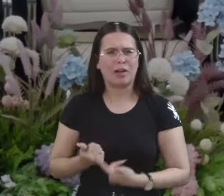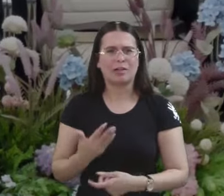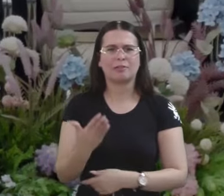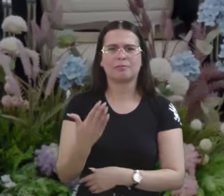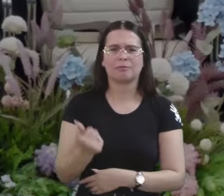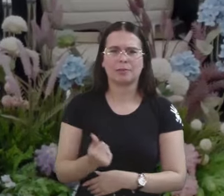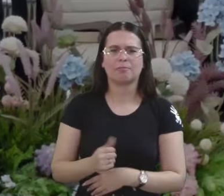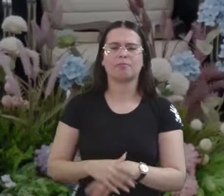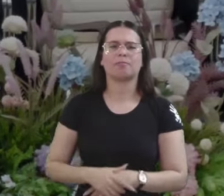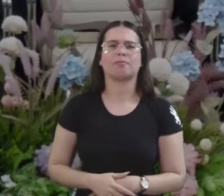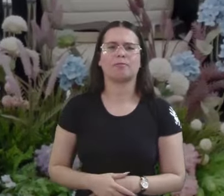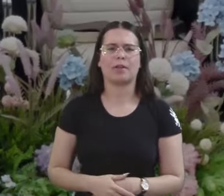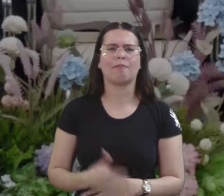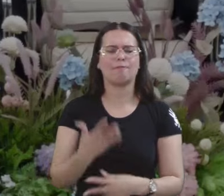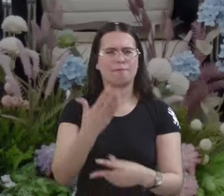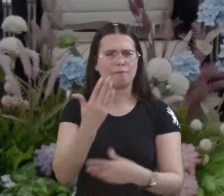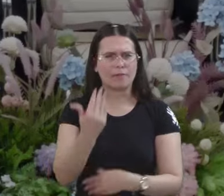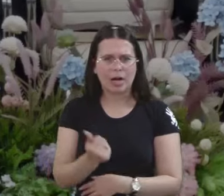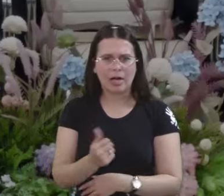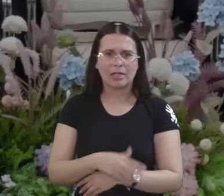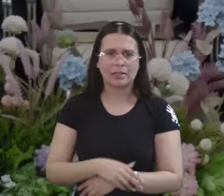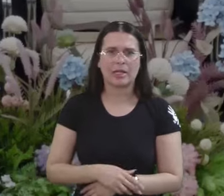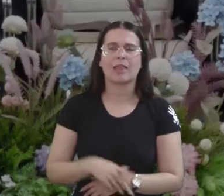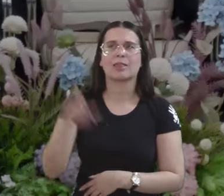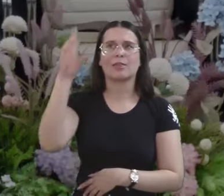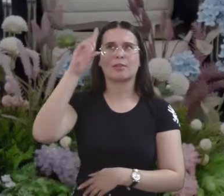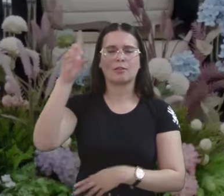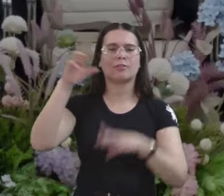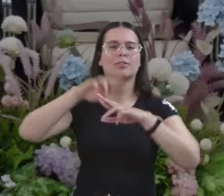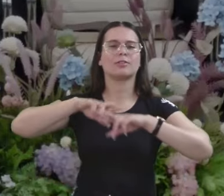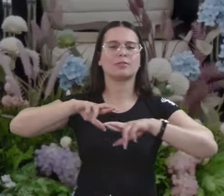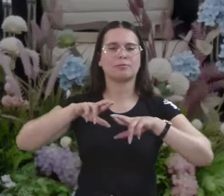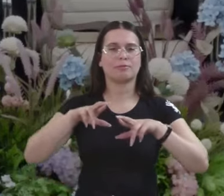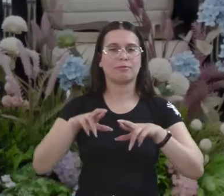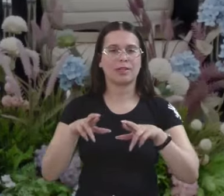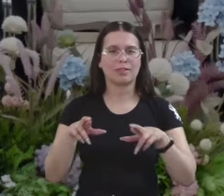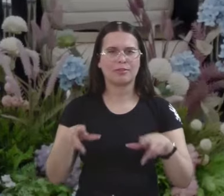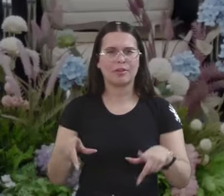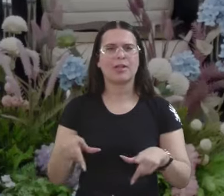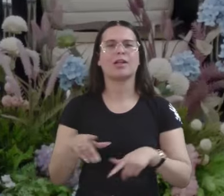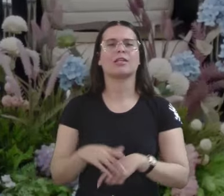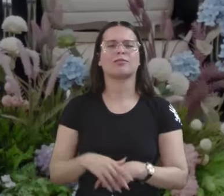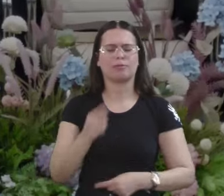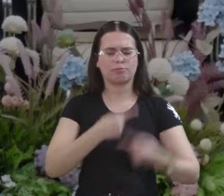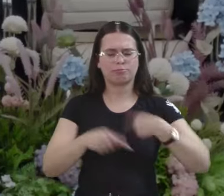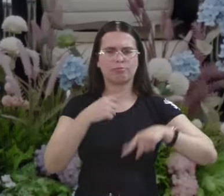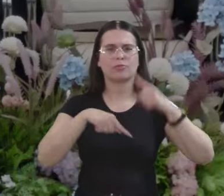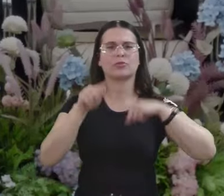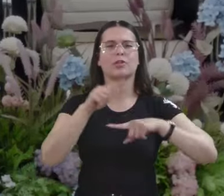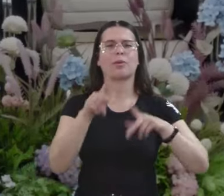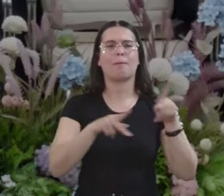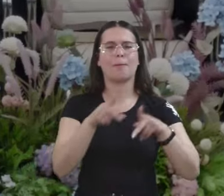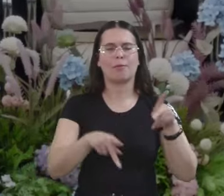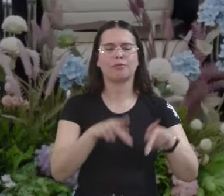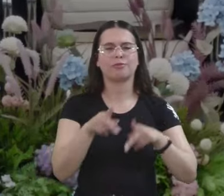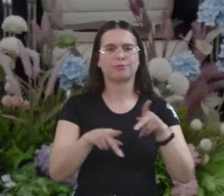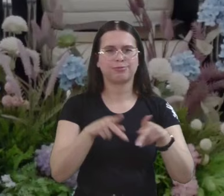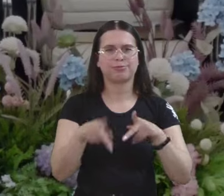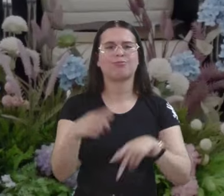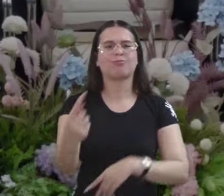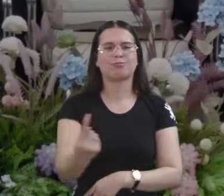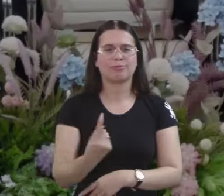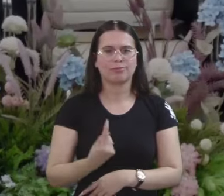para todos aqui, venha, eu vou transformar a vida de vocês, venham, e o povo continua vindo. Mas a